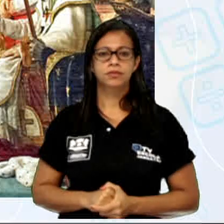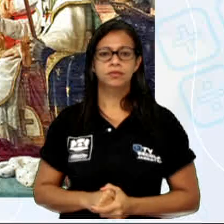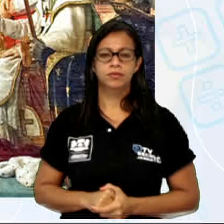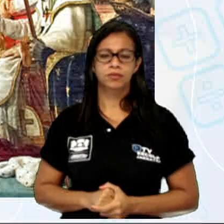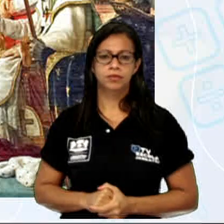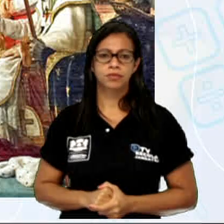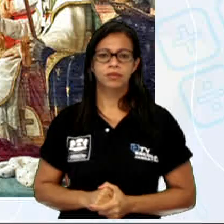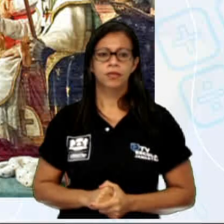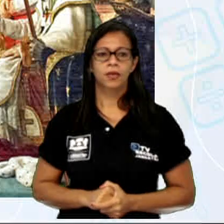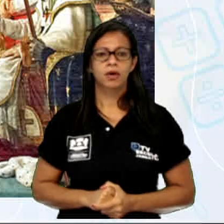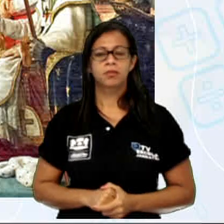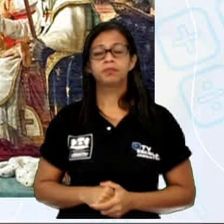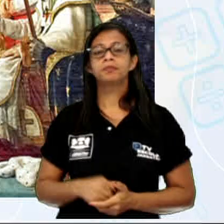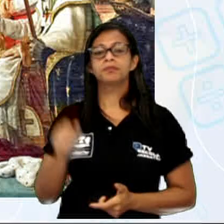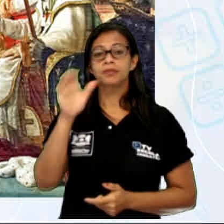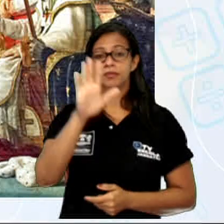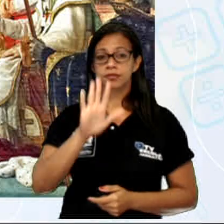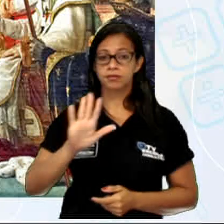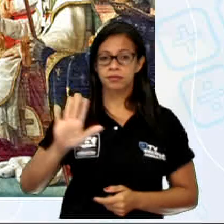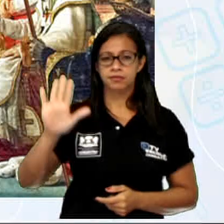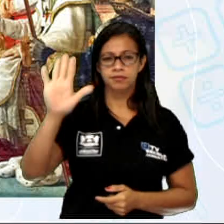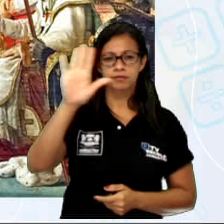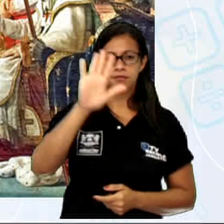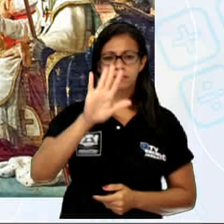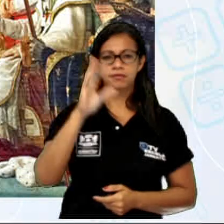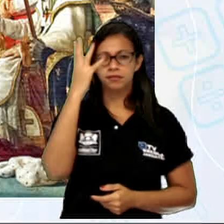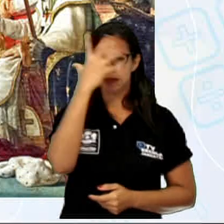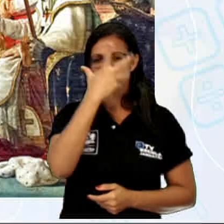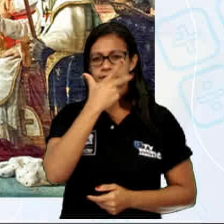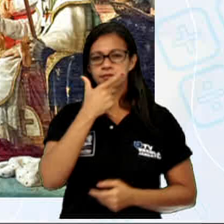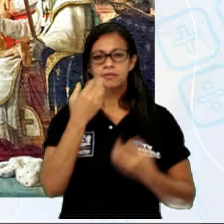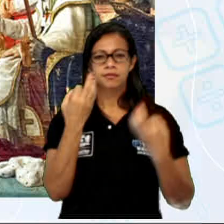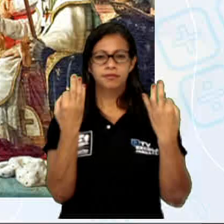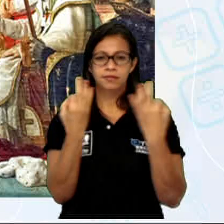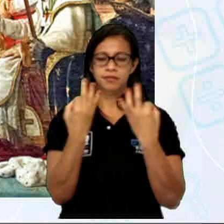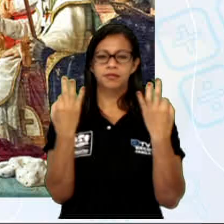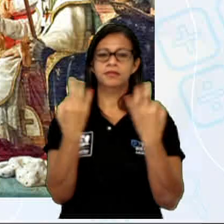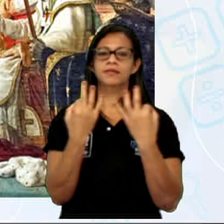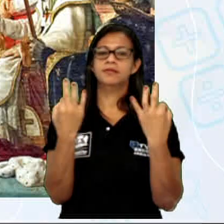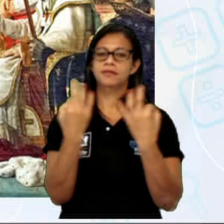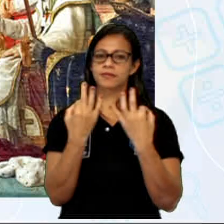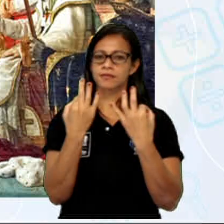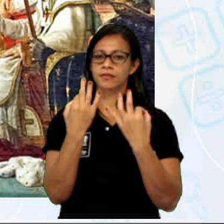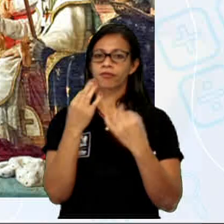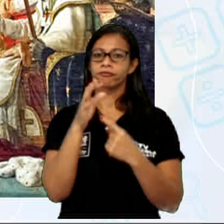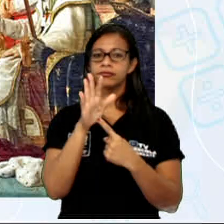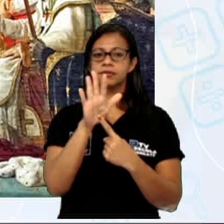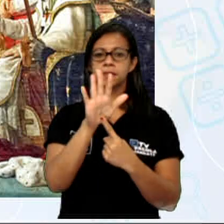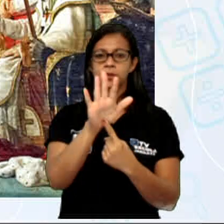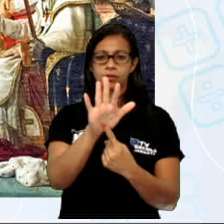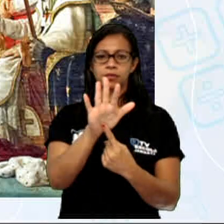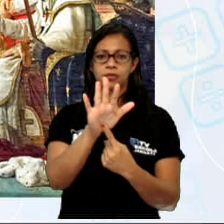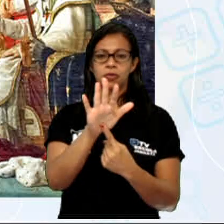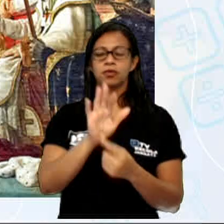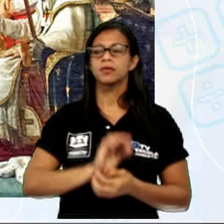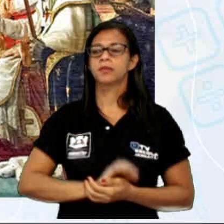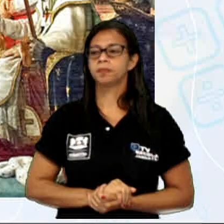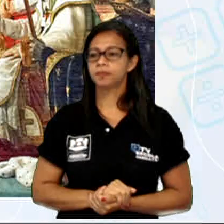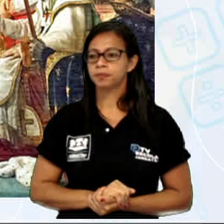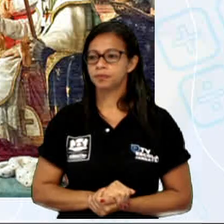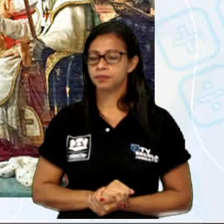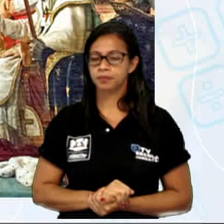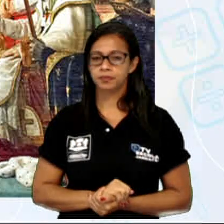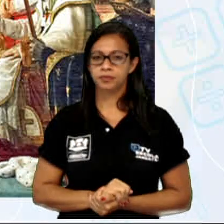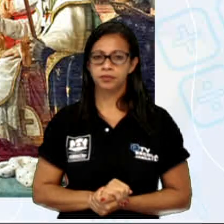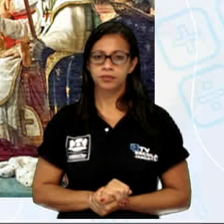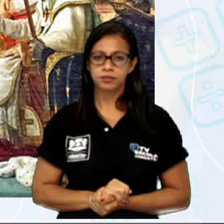é perfeita, né? Essa imagem, ela retrata um tempo que a gente vai